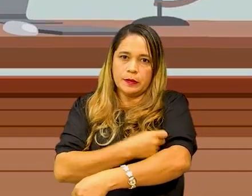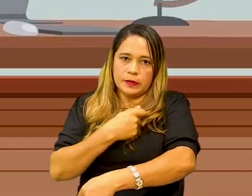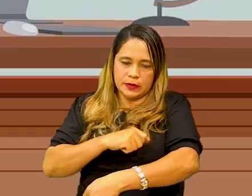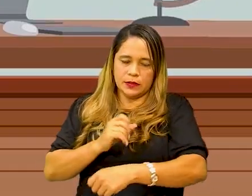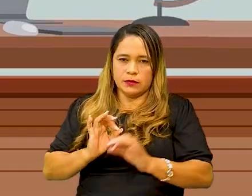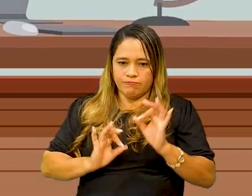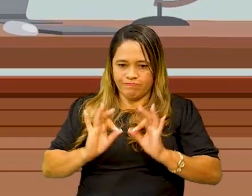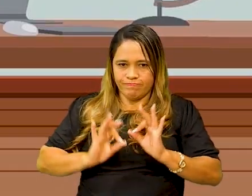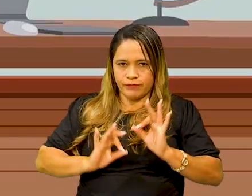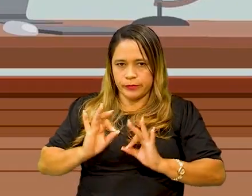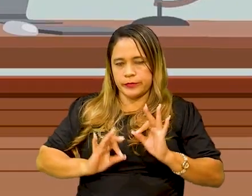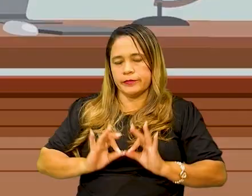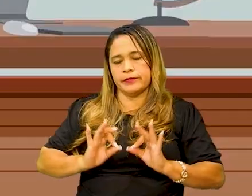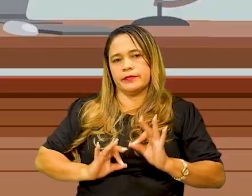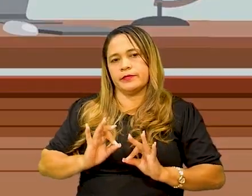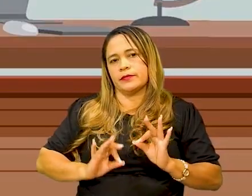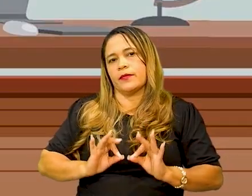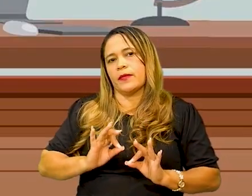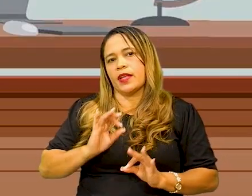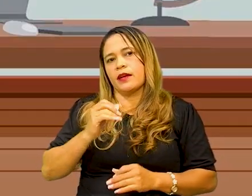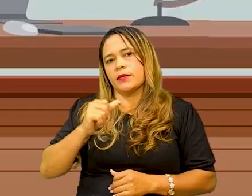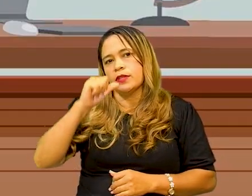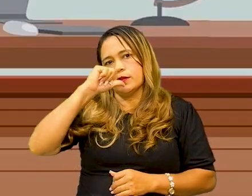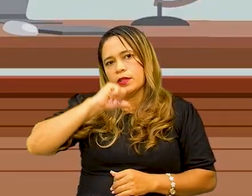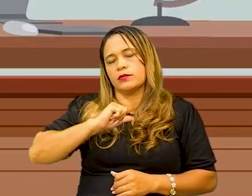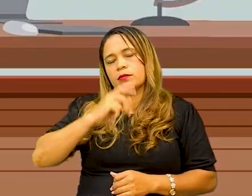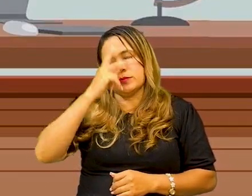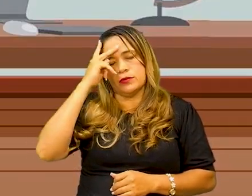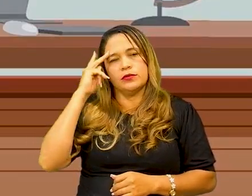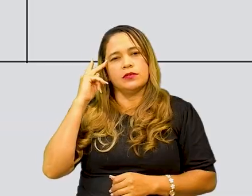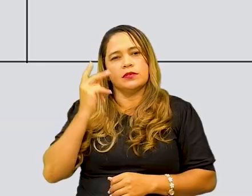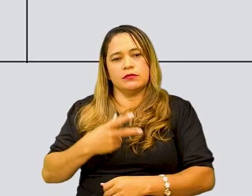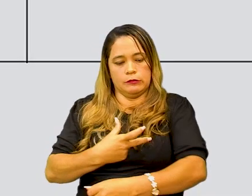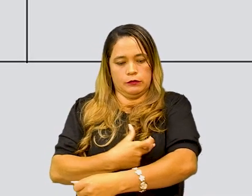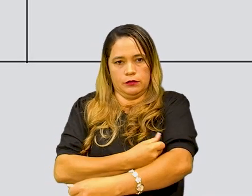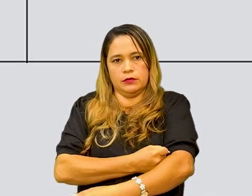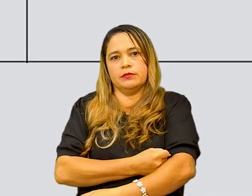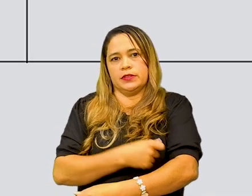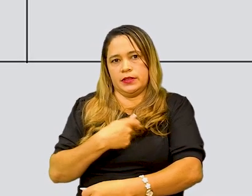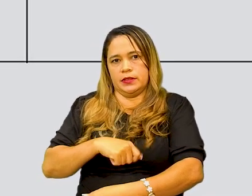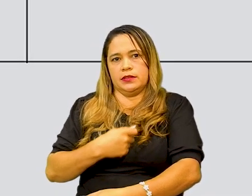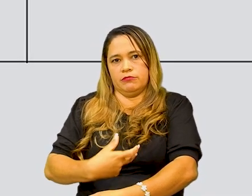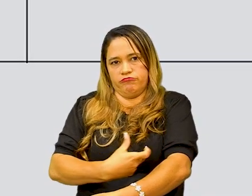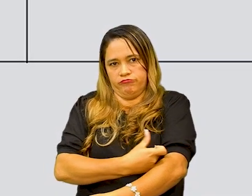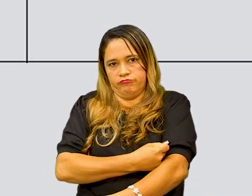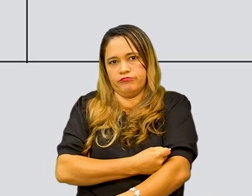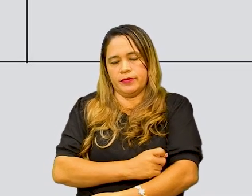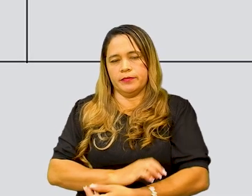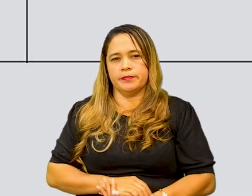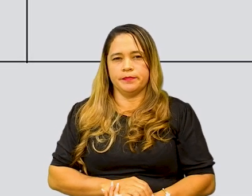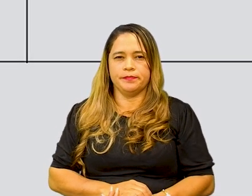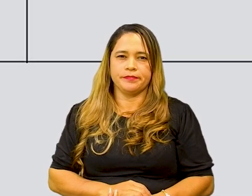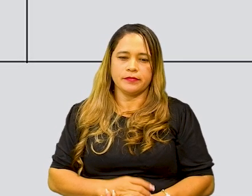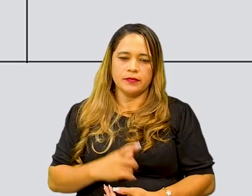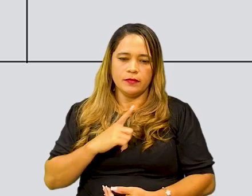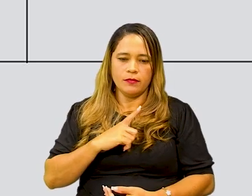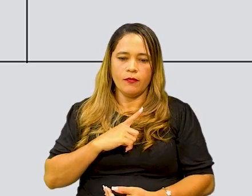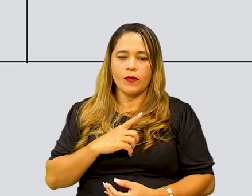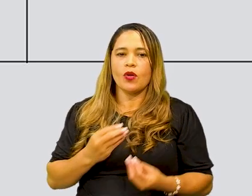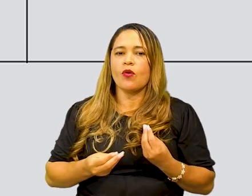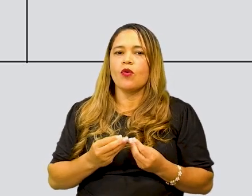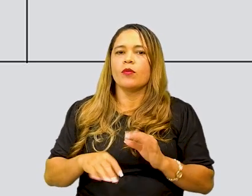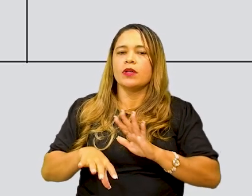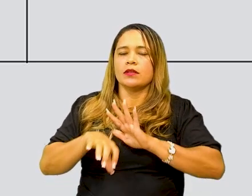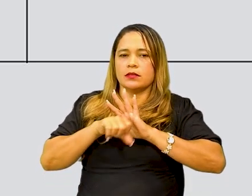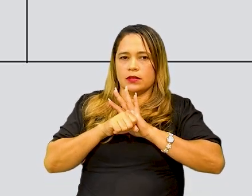de reconstituição de água no corpo da pessoa. Bora para a tela, vamos lá. Então nós temos aqui como formas de transmissão